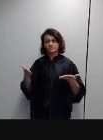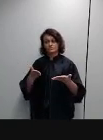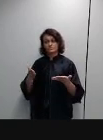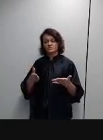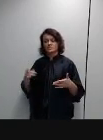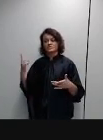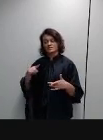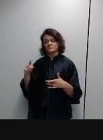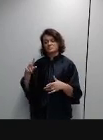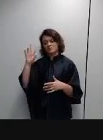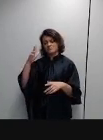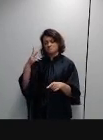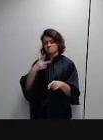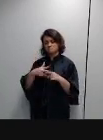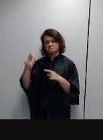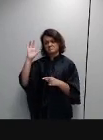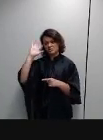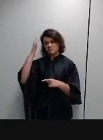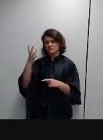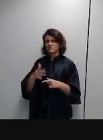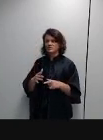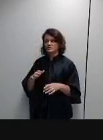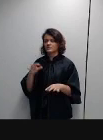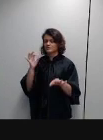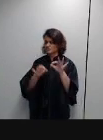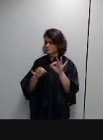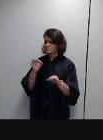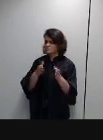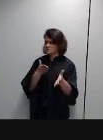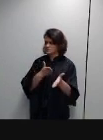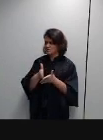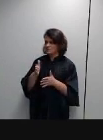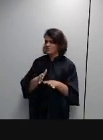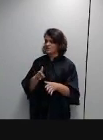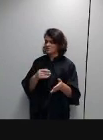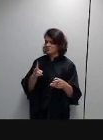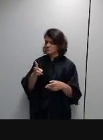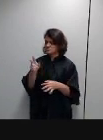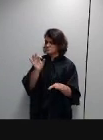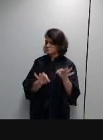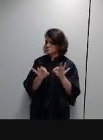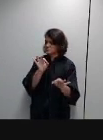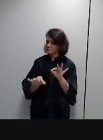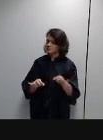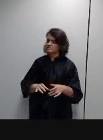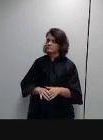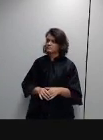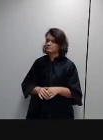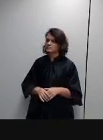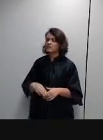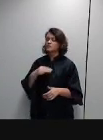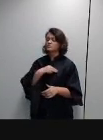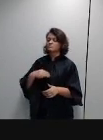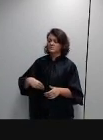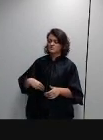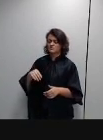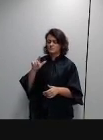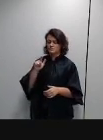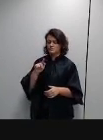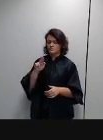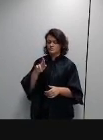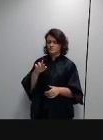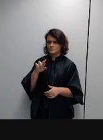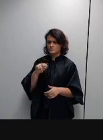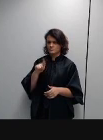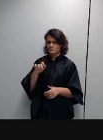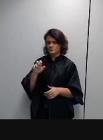superado porque a sua neta foi julgada procedente e transitou em julgado e o gel Esse foi o que me levou a